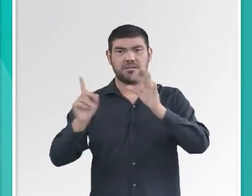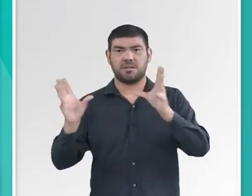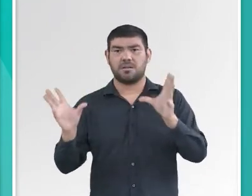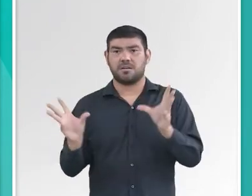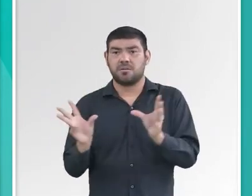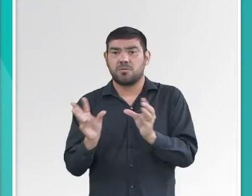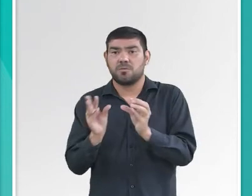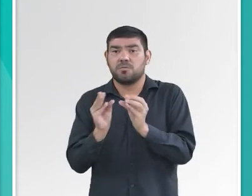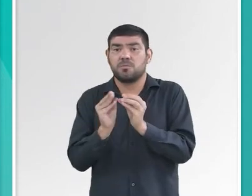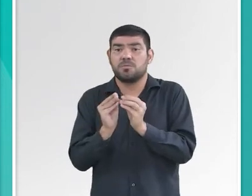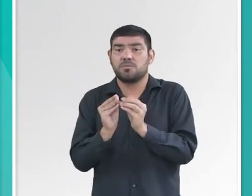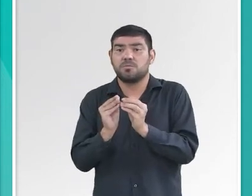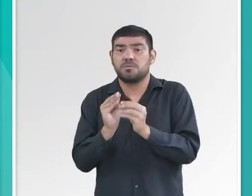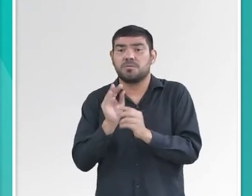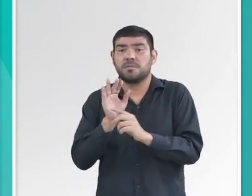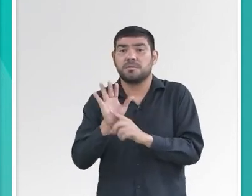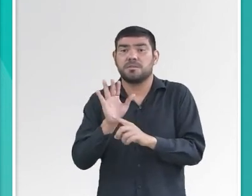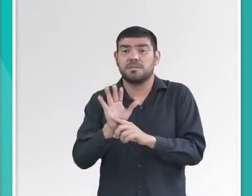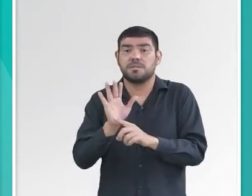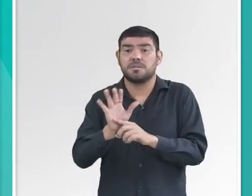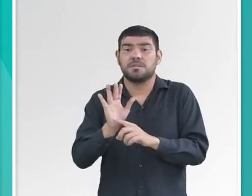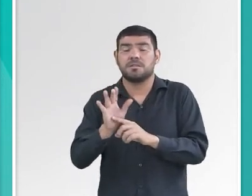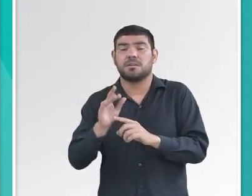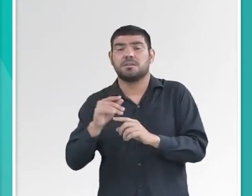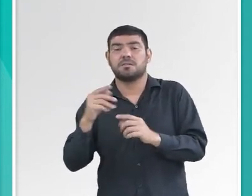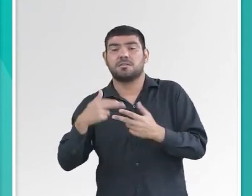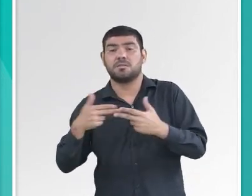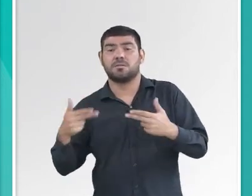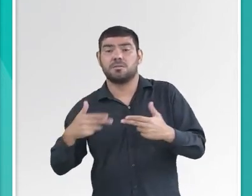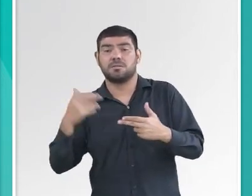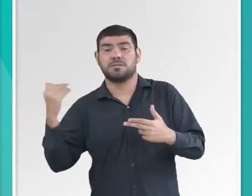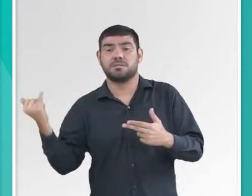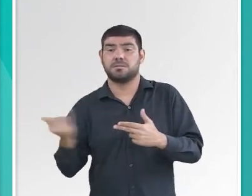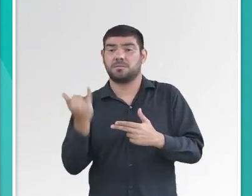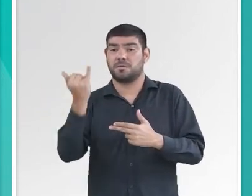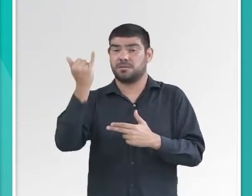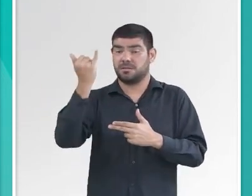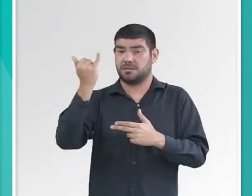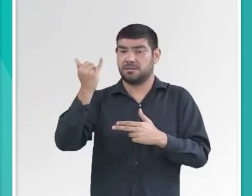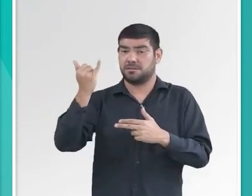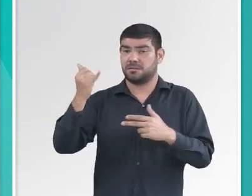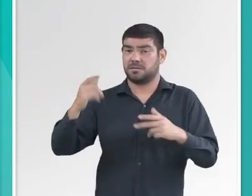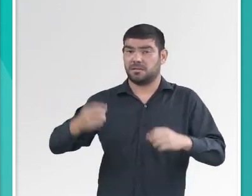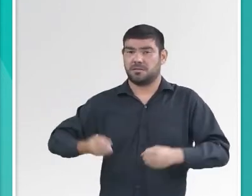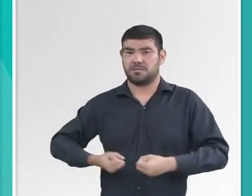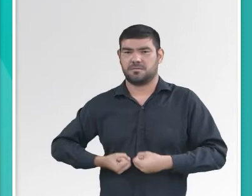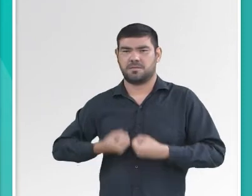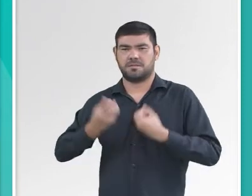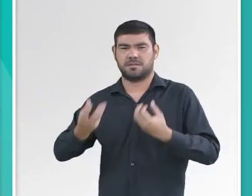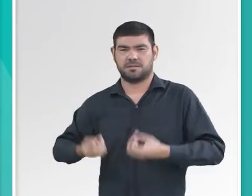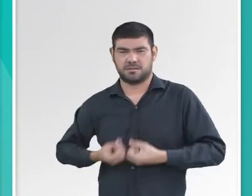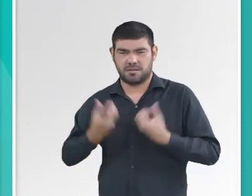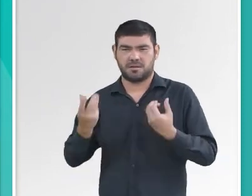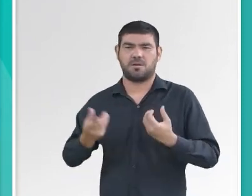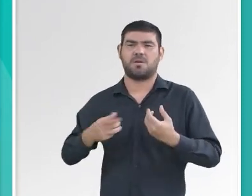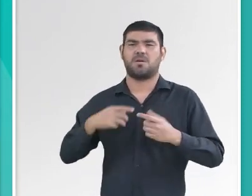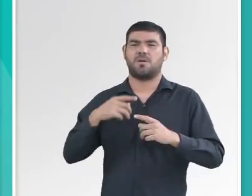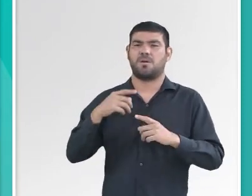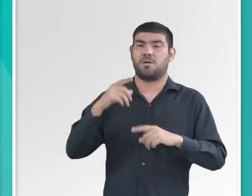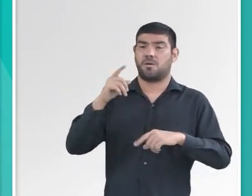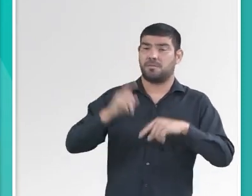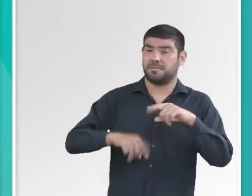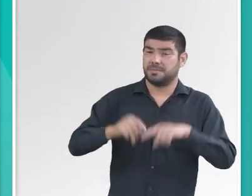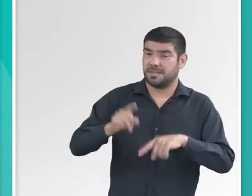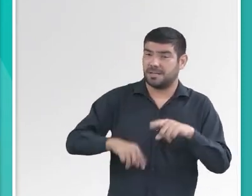vai tratar sobre pontos essenciais aí relacionados à manifestação popular, ao objeto que será